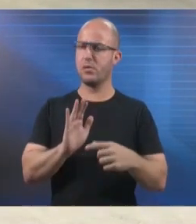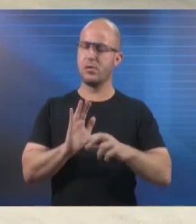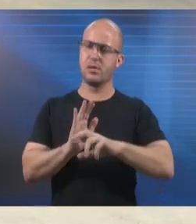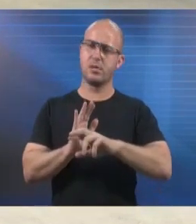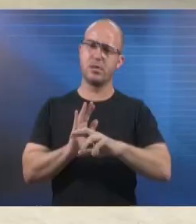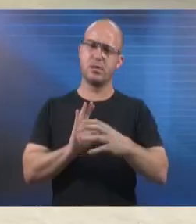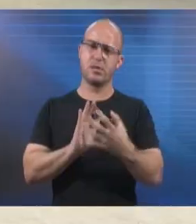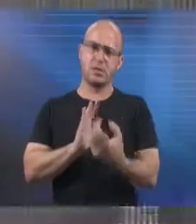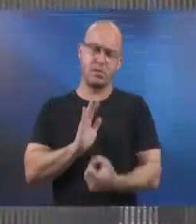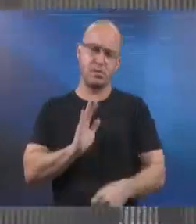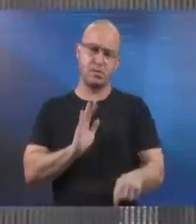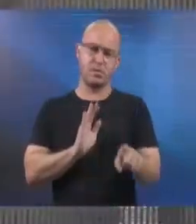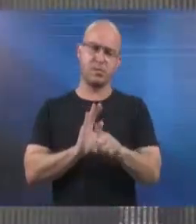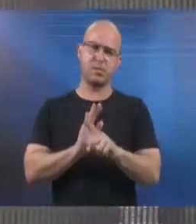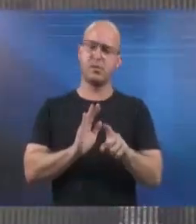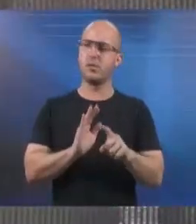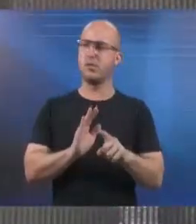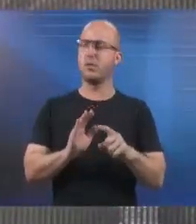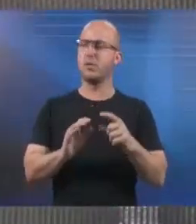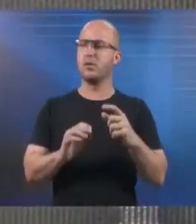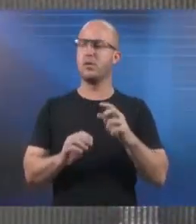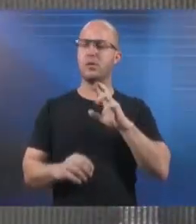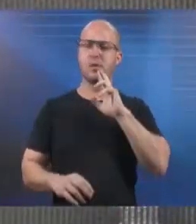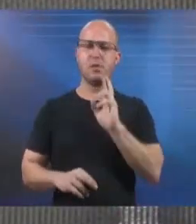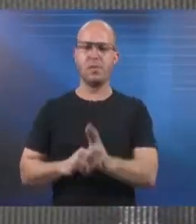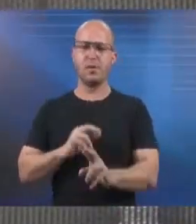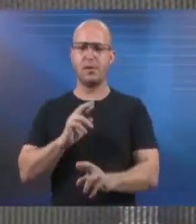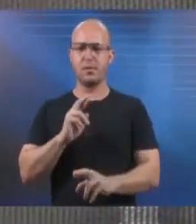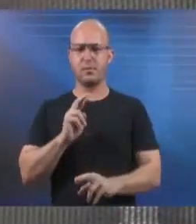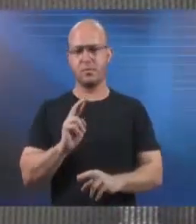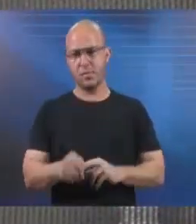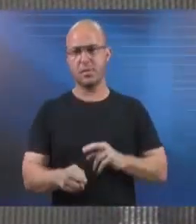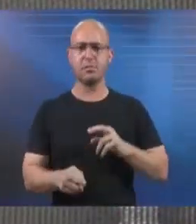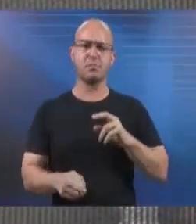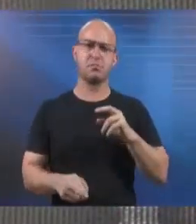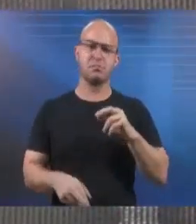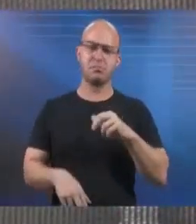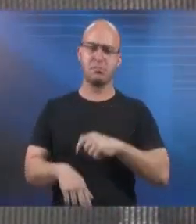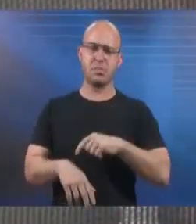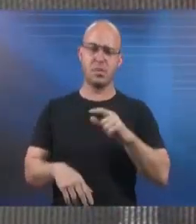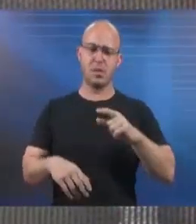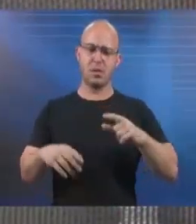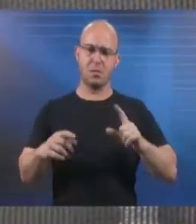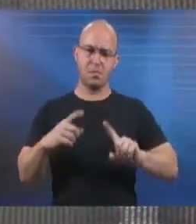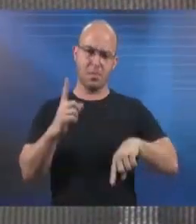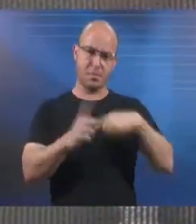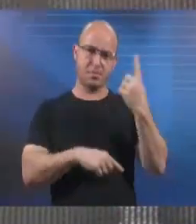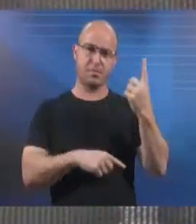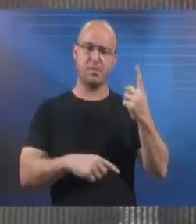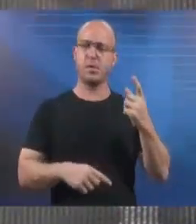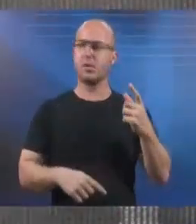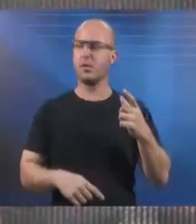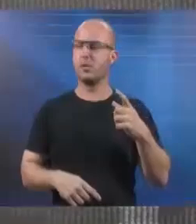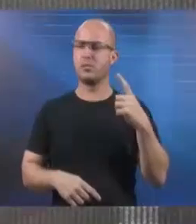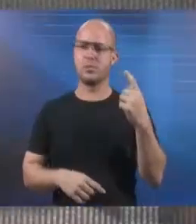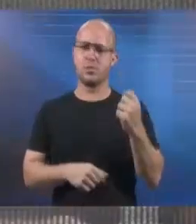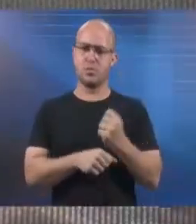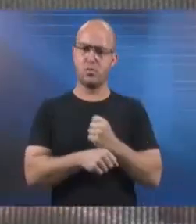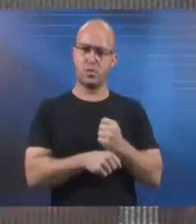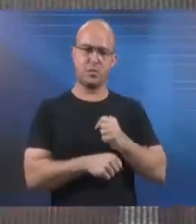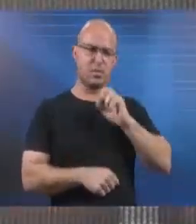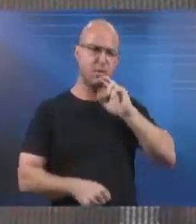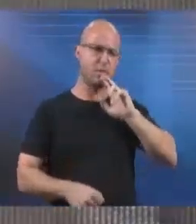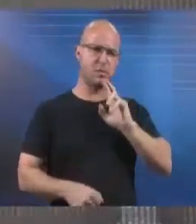eh e não e querer que essas respostas sejam a eh em tempo recorde né que aí você levou um ano para